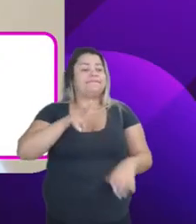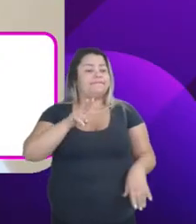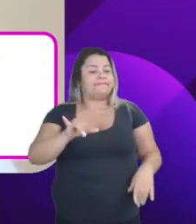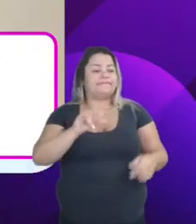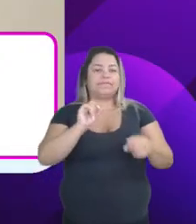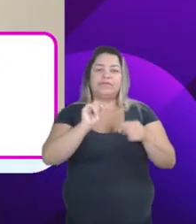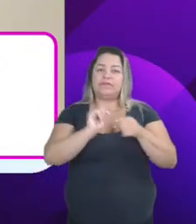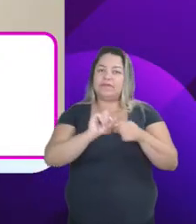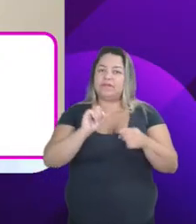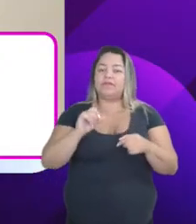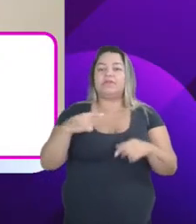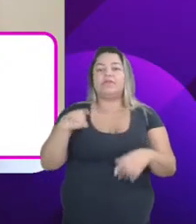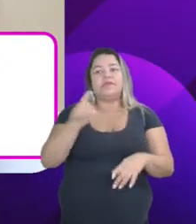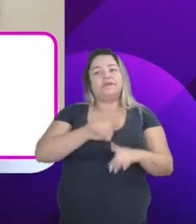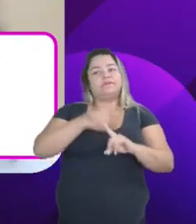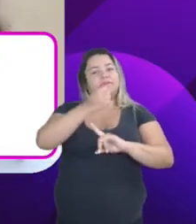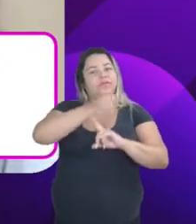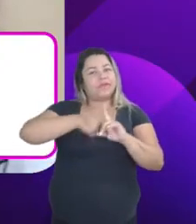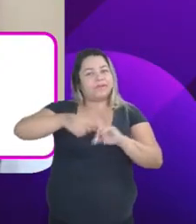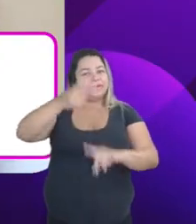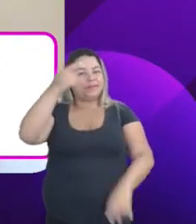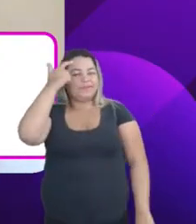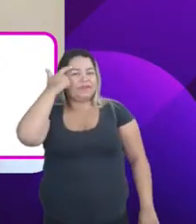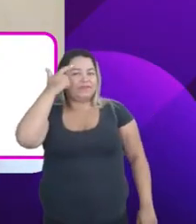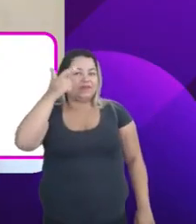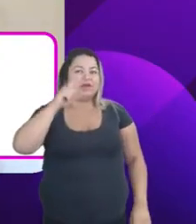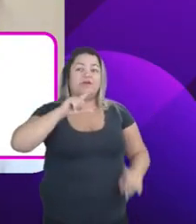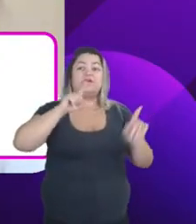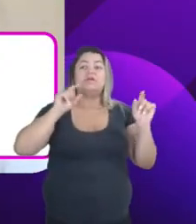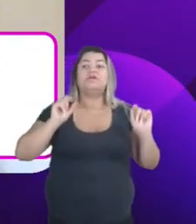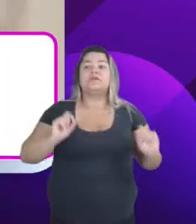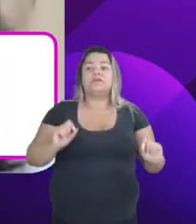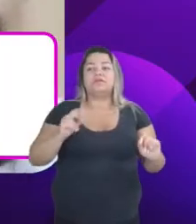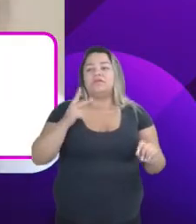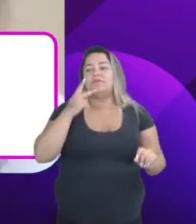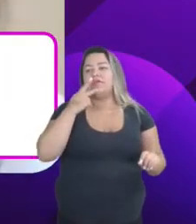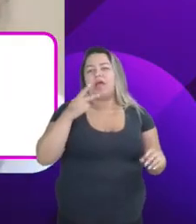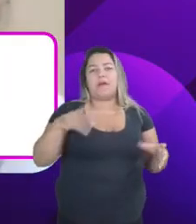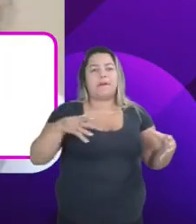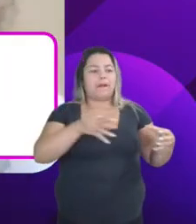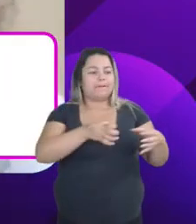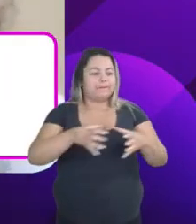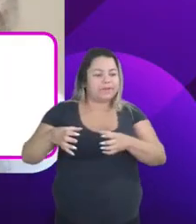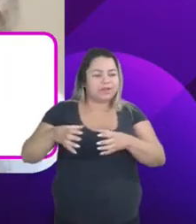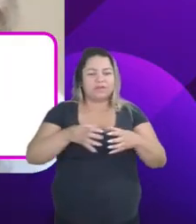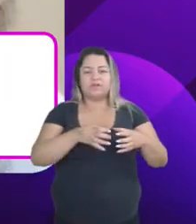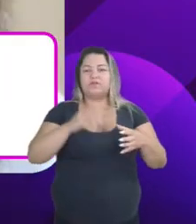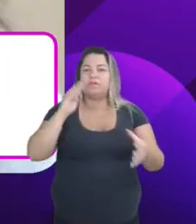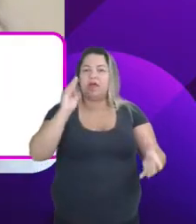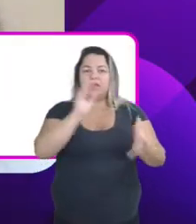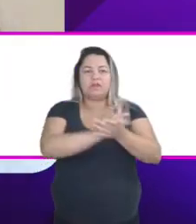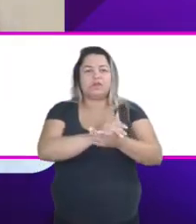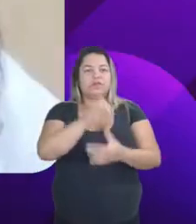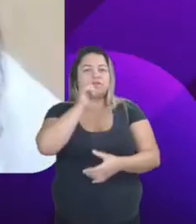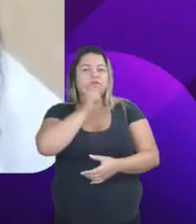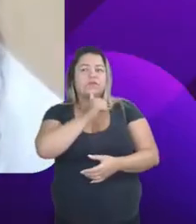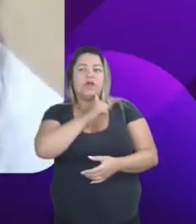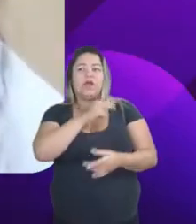fazer com que a sociedade comece a pensar que aquilo que ela chamava de briga em marido e mulher se transformou num